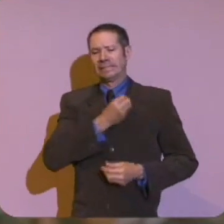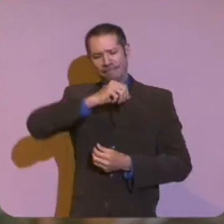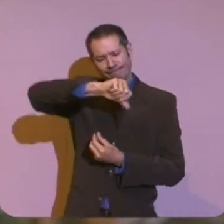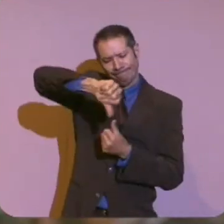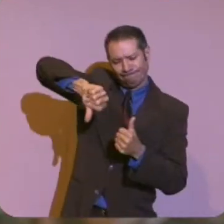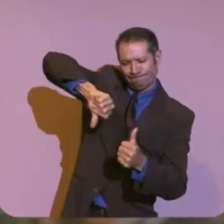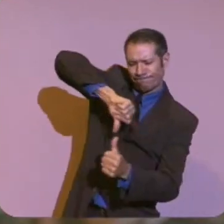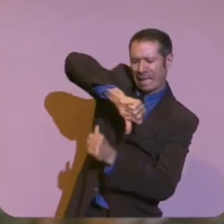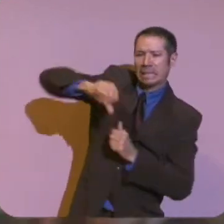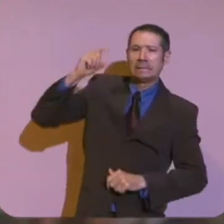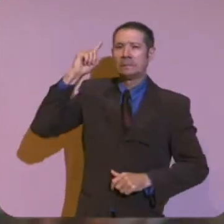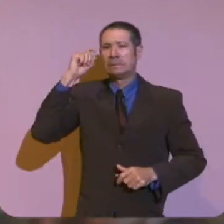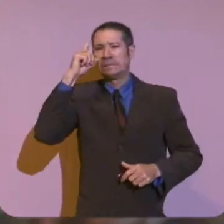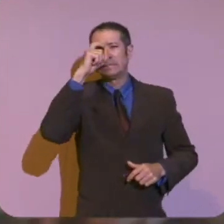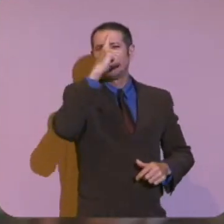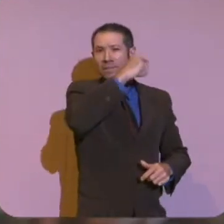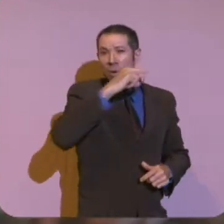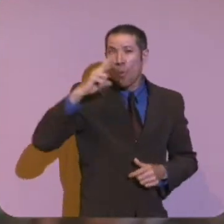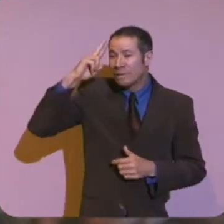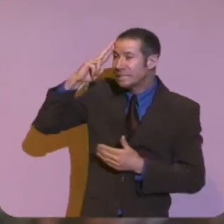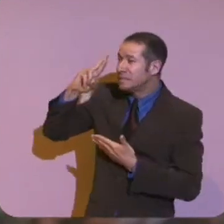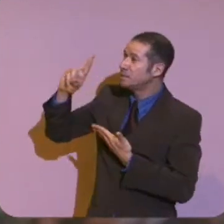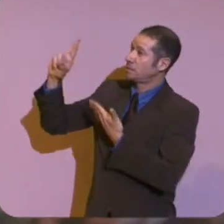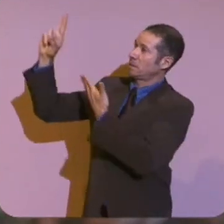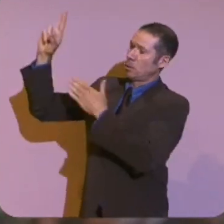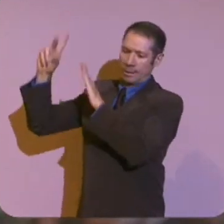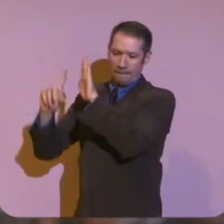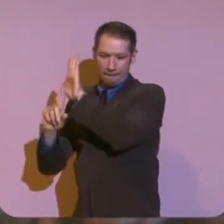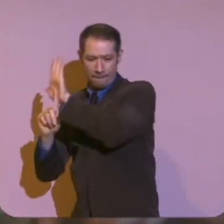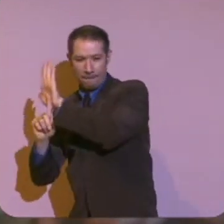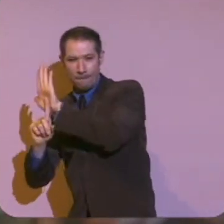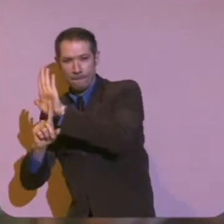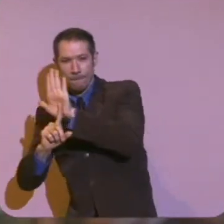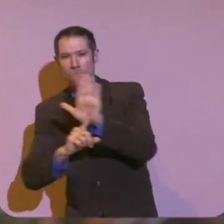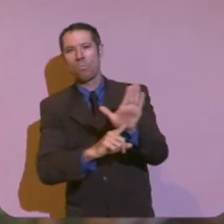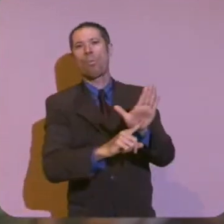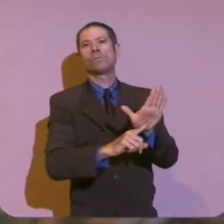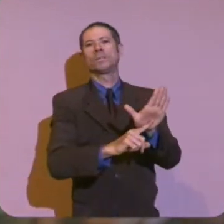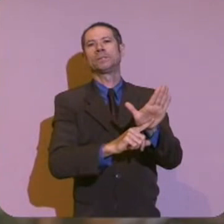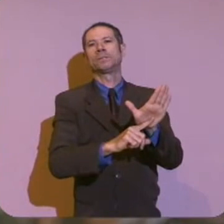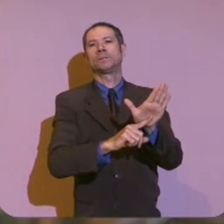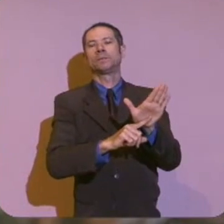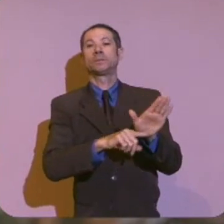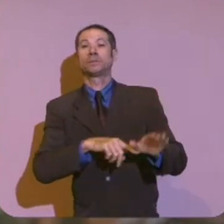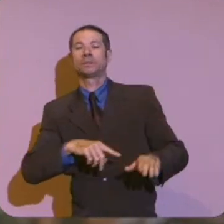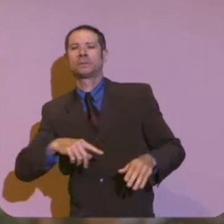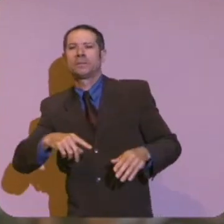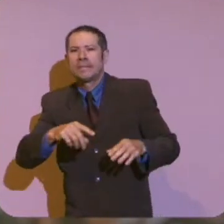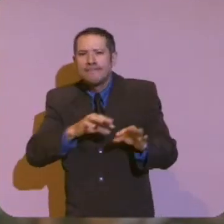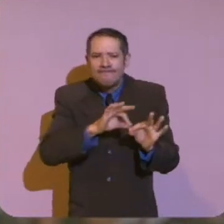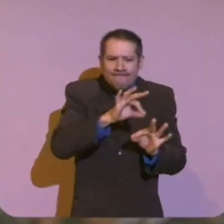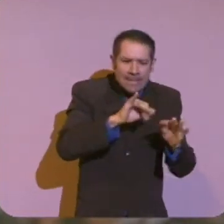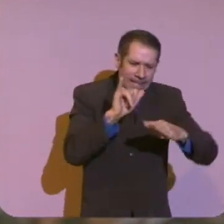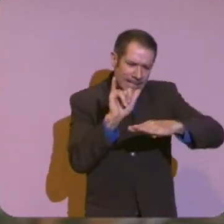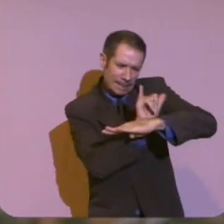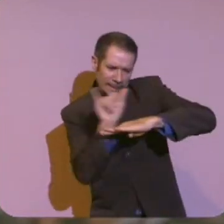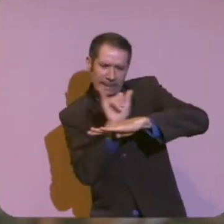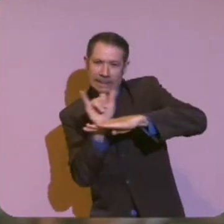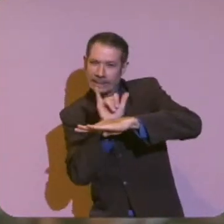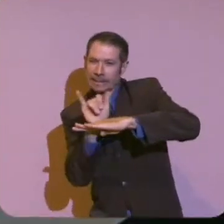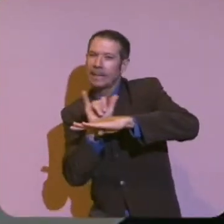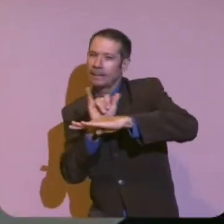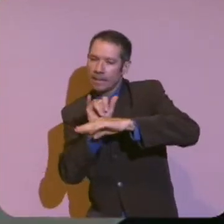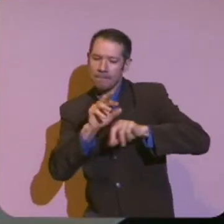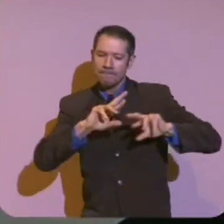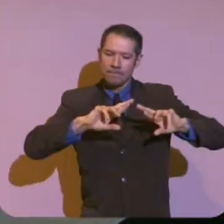tão difícil, o Senhor estava mostrando para eles que os atalhos que eles tentaram construir